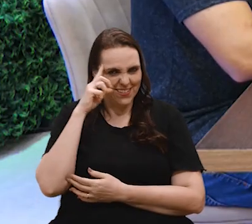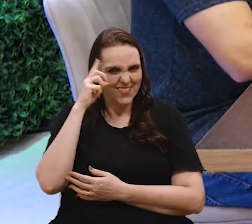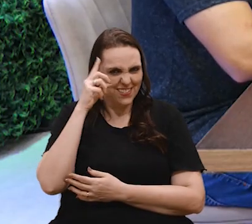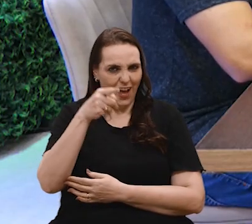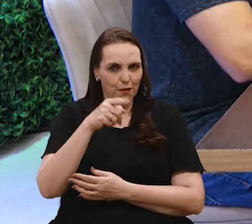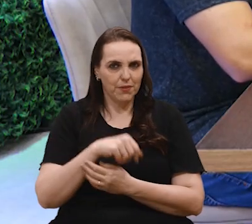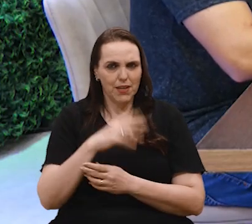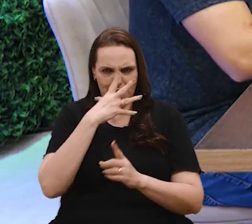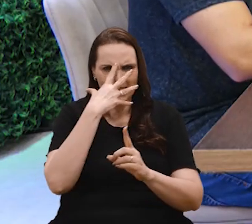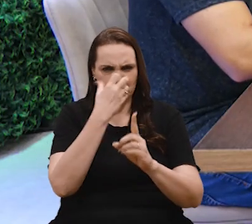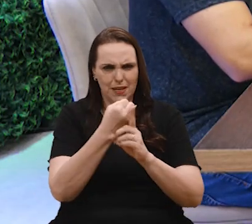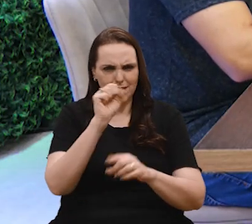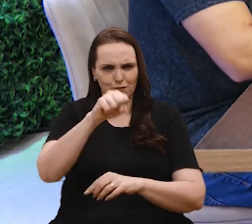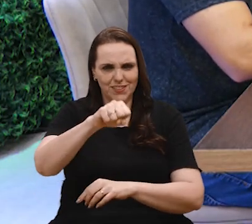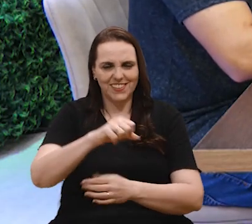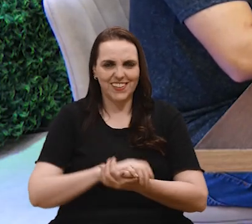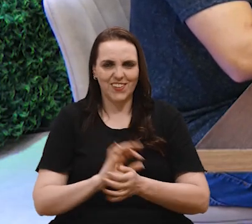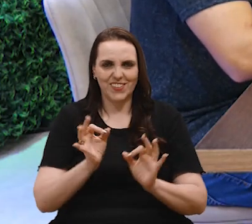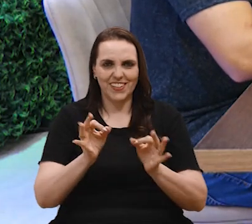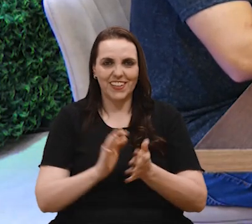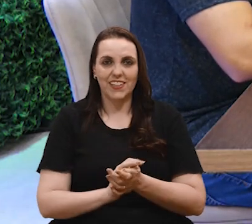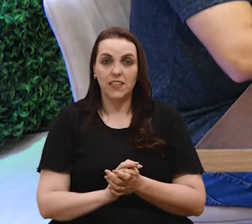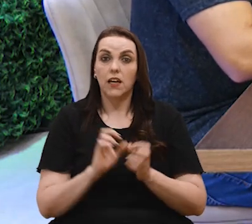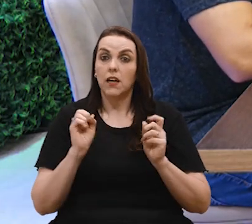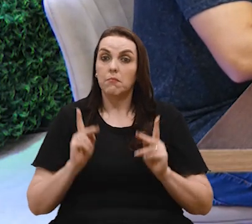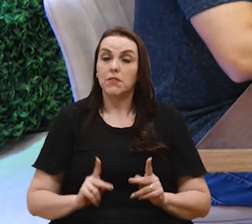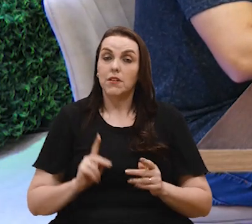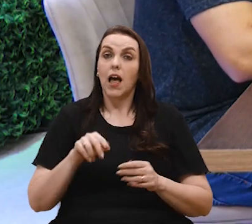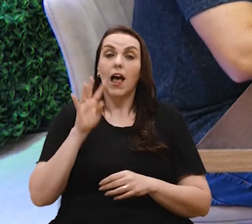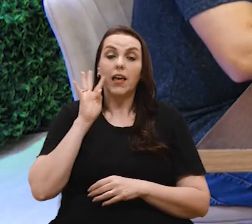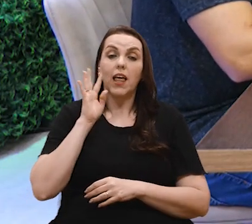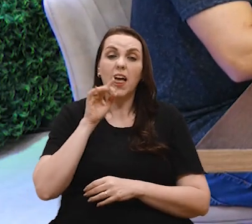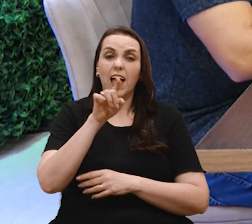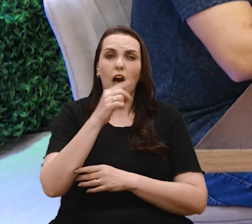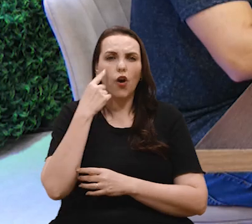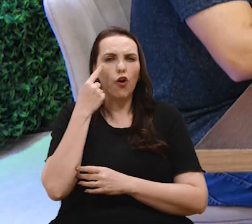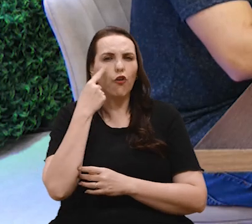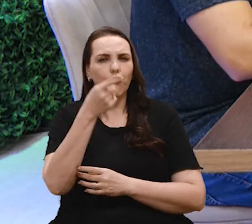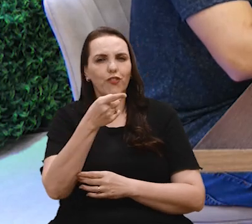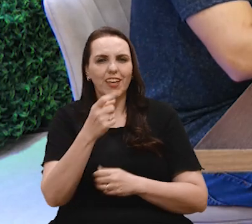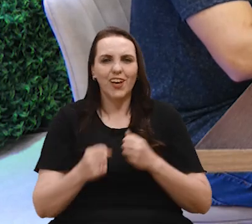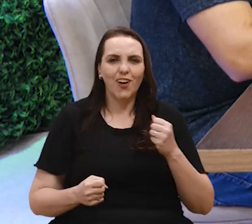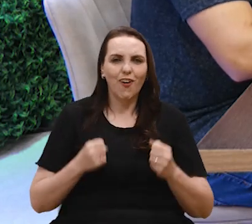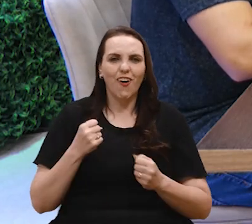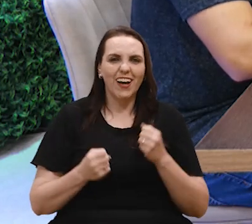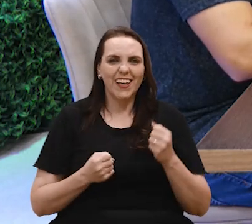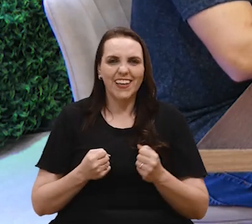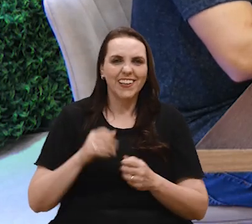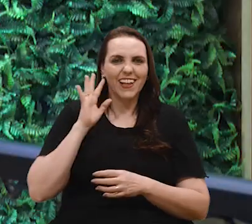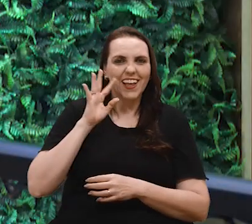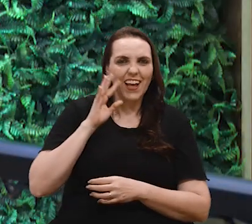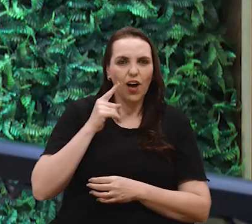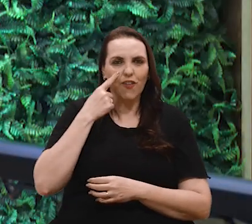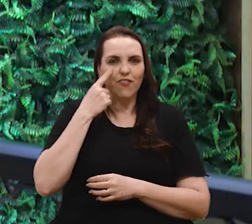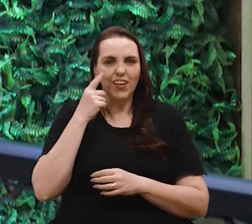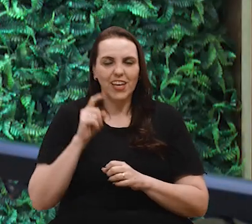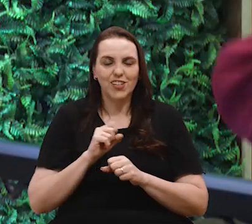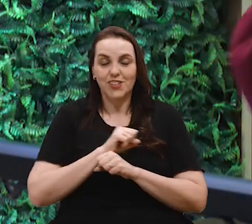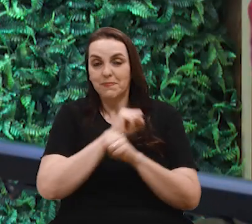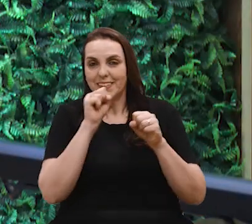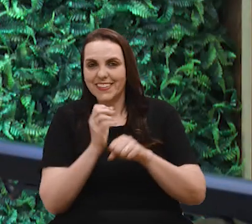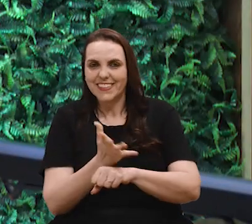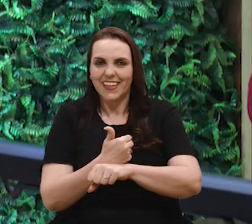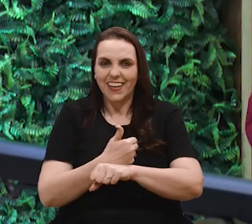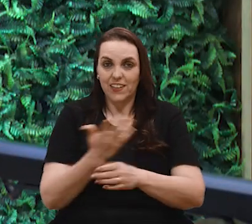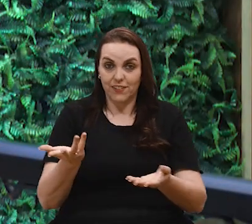ideia. E inspira, com certeza. É lindo pensar. As pessoas dizem muito isso. Nossa, eu estive correndo, comecei a correr, que legal que eu te vejo lá cedo. Claro. Então, o quanto a gente